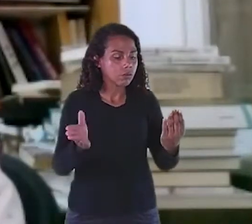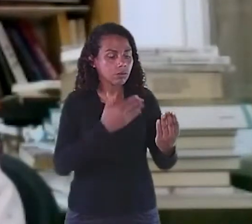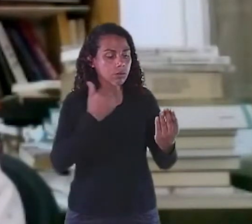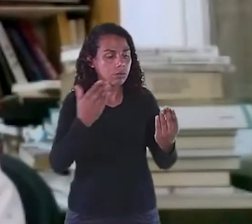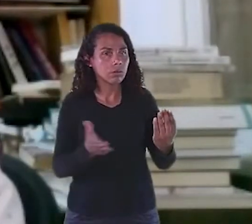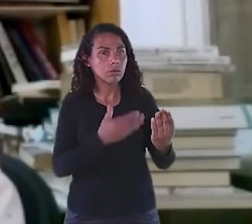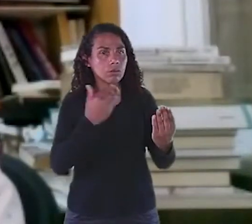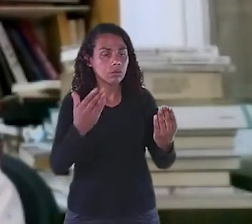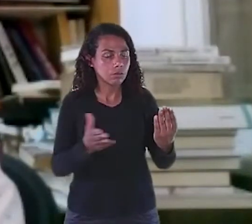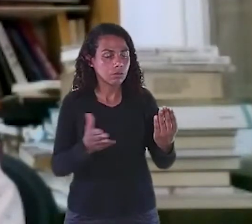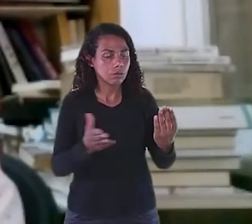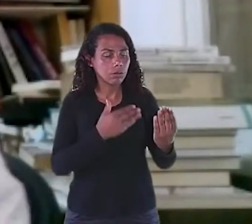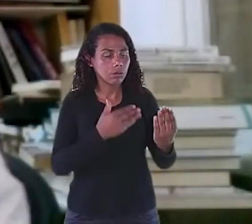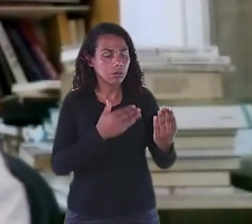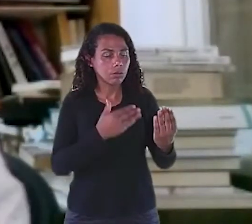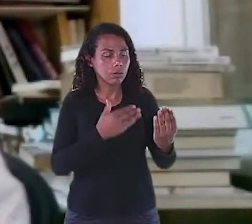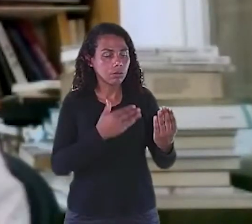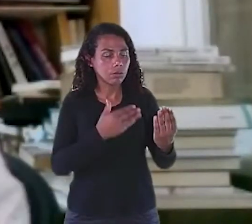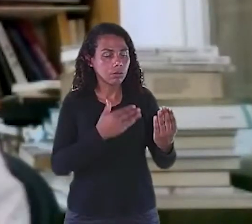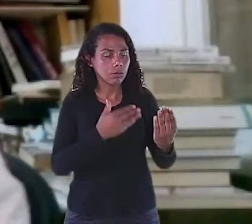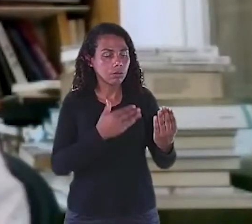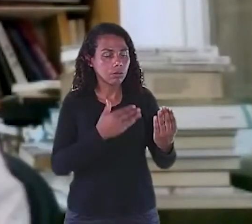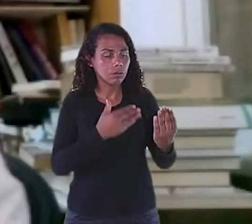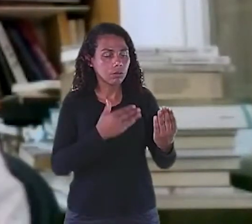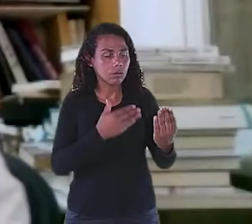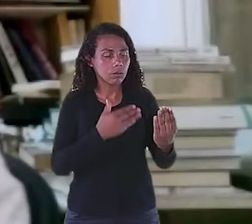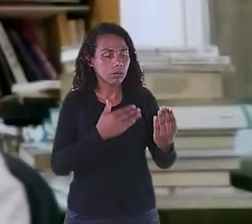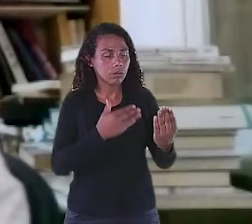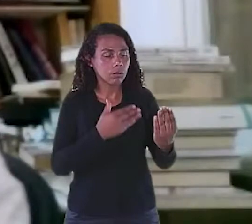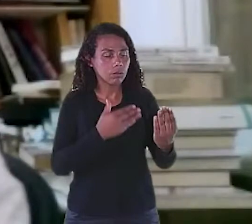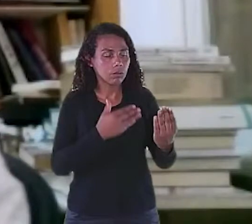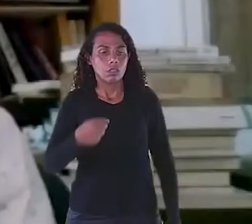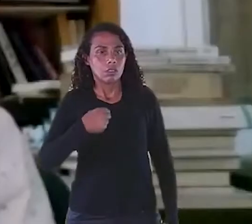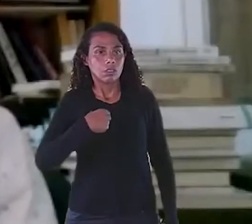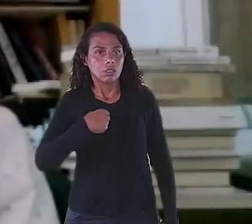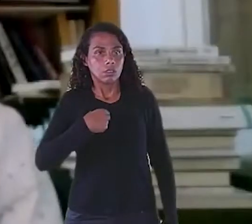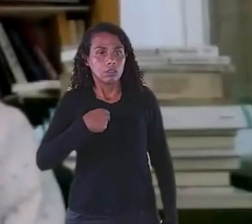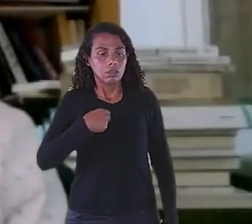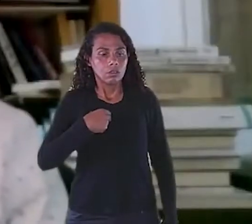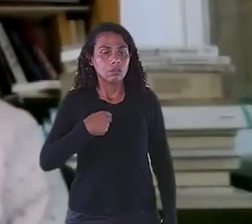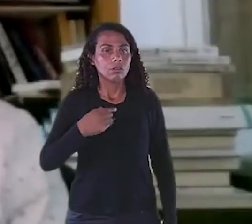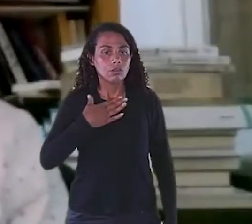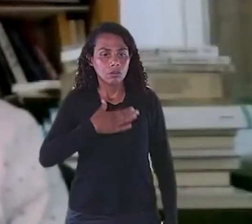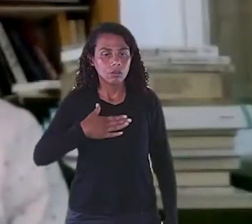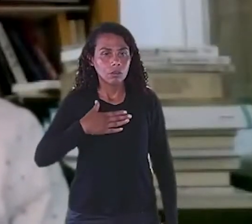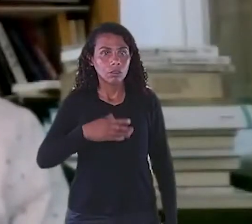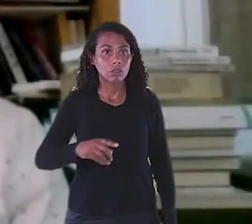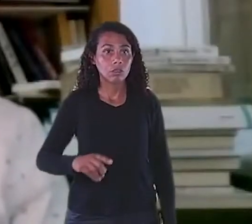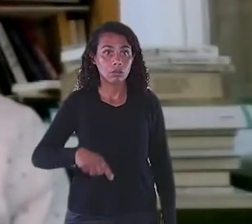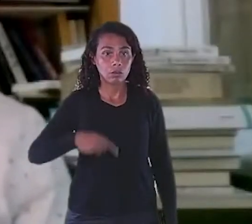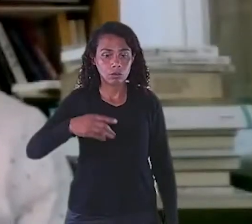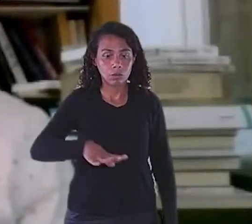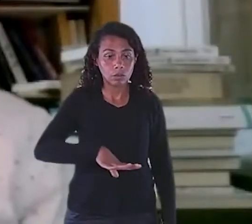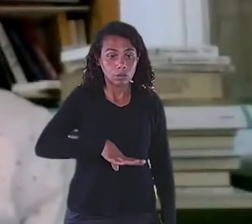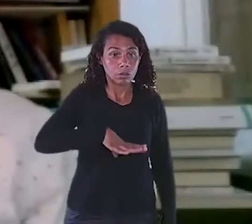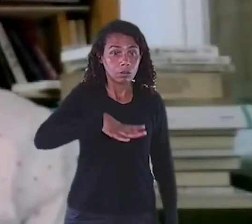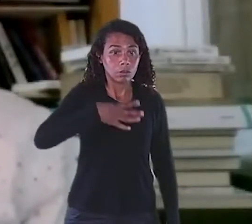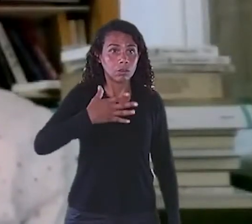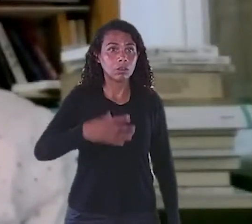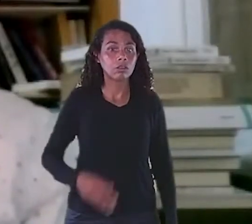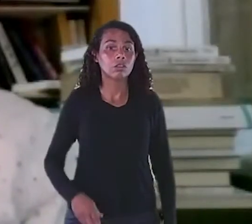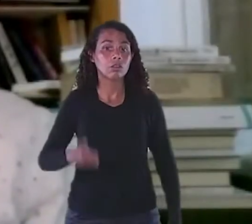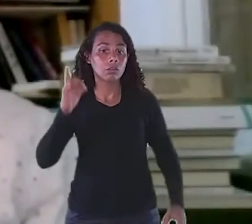Mais tarde me enchi de coragem, levei um conto para mostrar para ele, ele deu uns pitacos